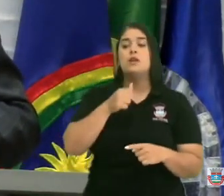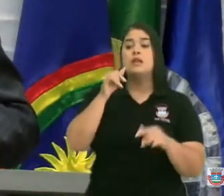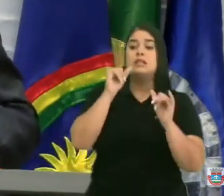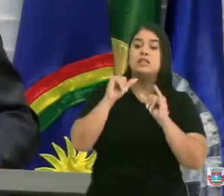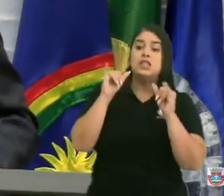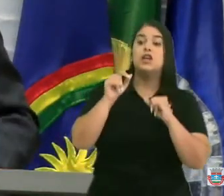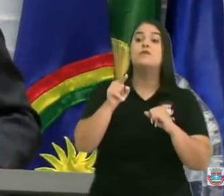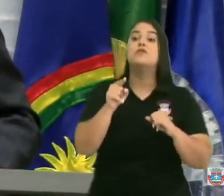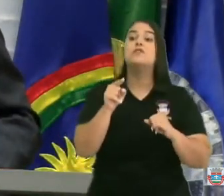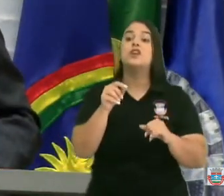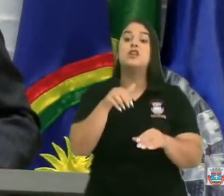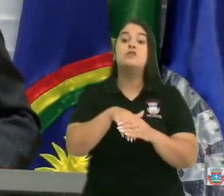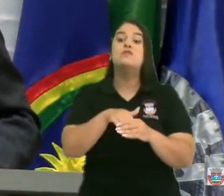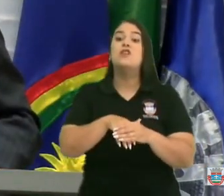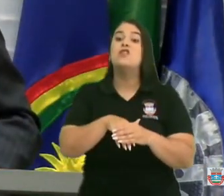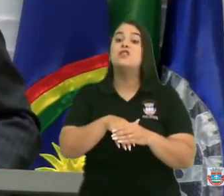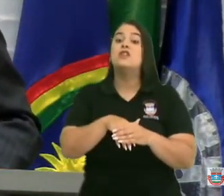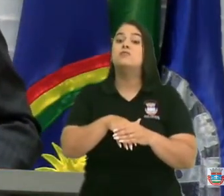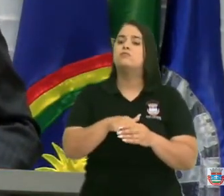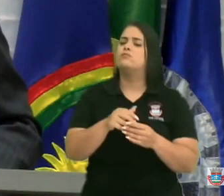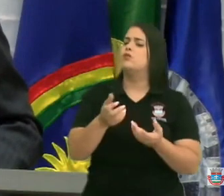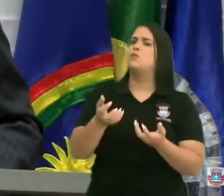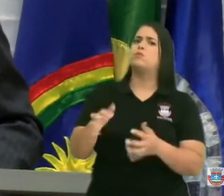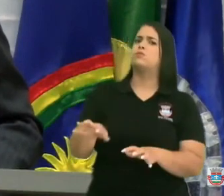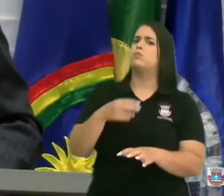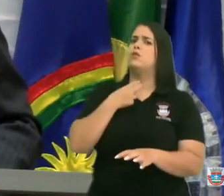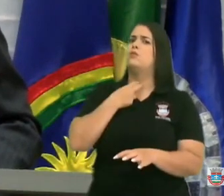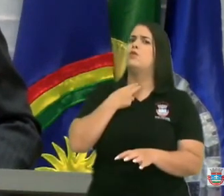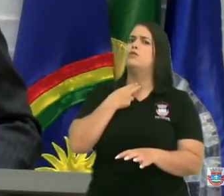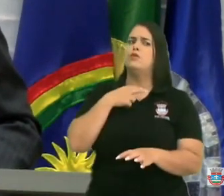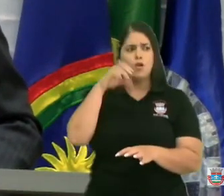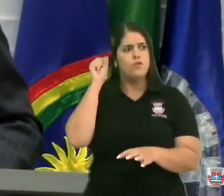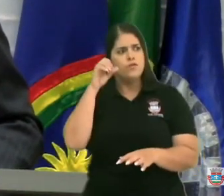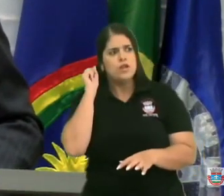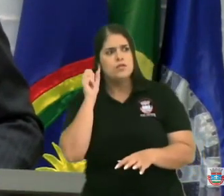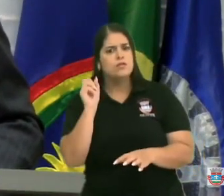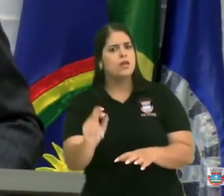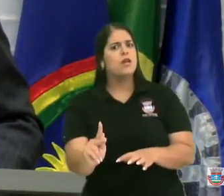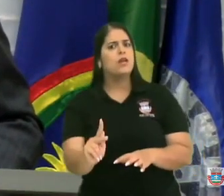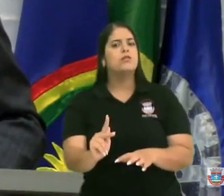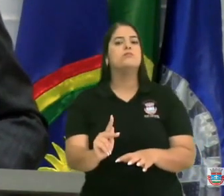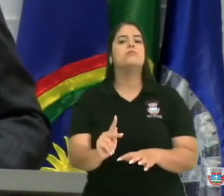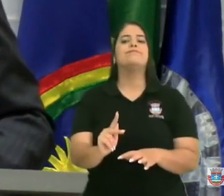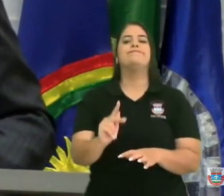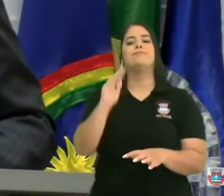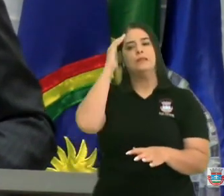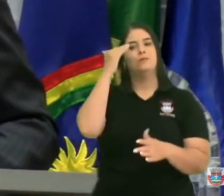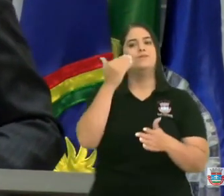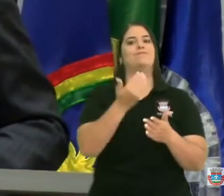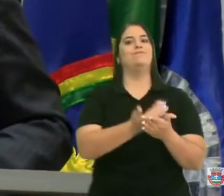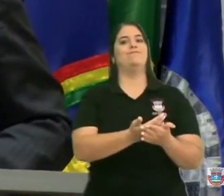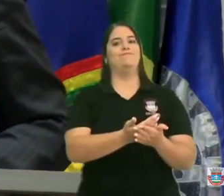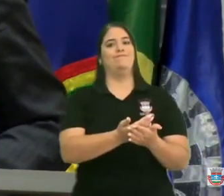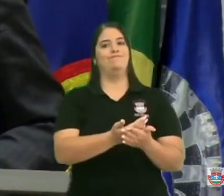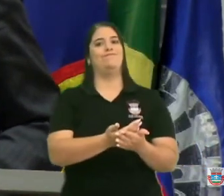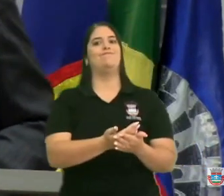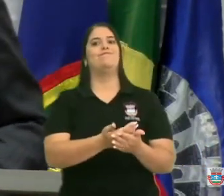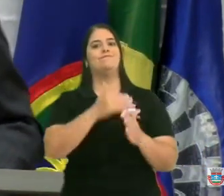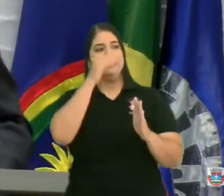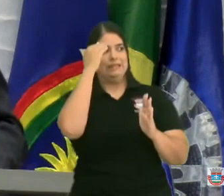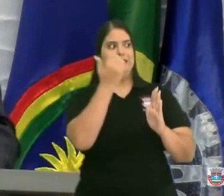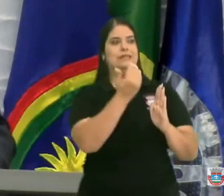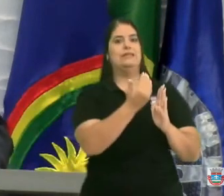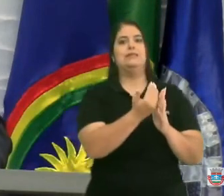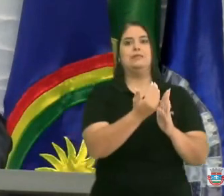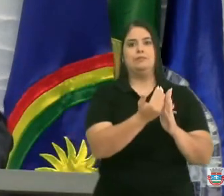não vota, está ouvindo? Eles vão retroceder. Se o patrão ou a patroa disser, vocês vão votar para